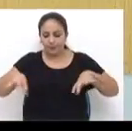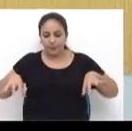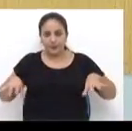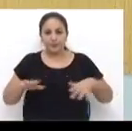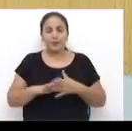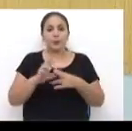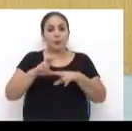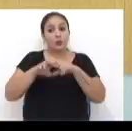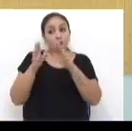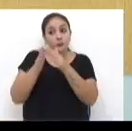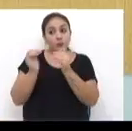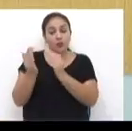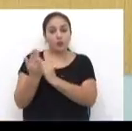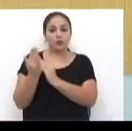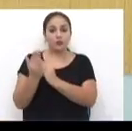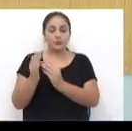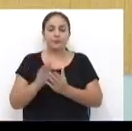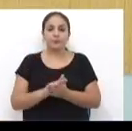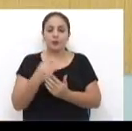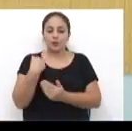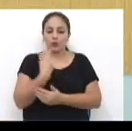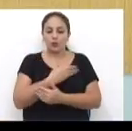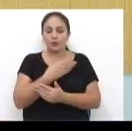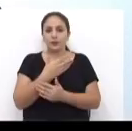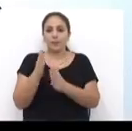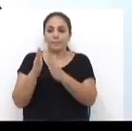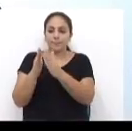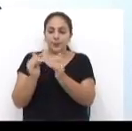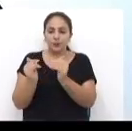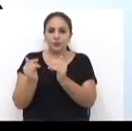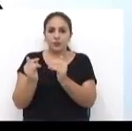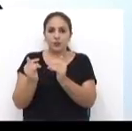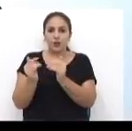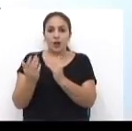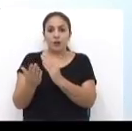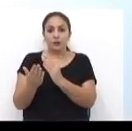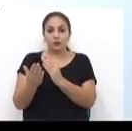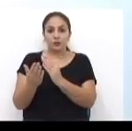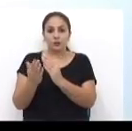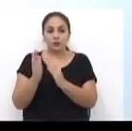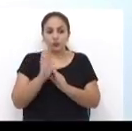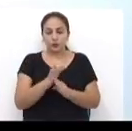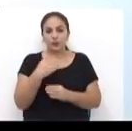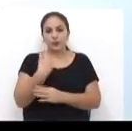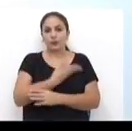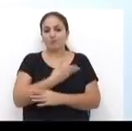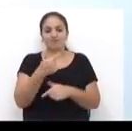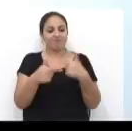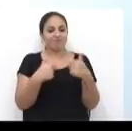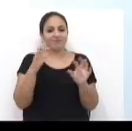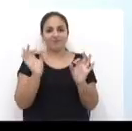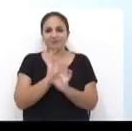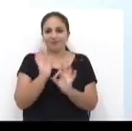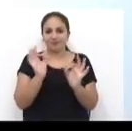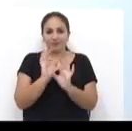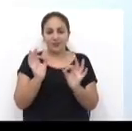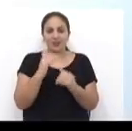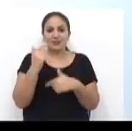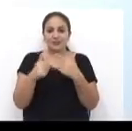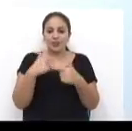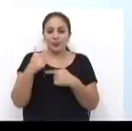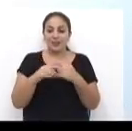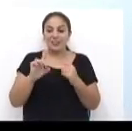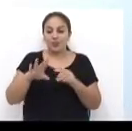Por isso, um pedido de ajuda foi feito aos parlamentares. Estamos pedindo ajuda, Porque, na verdade, temos sem